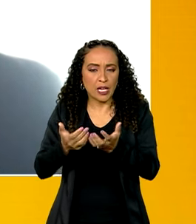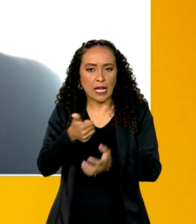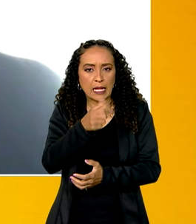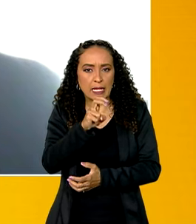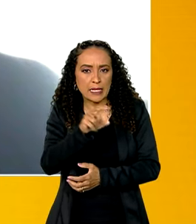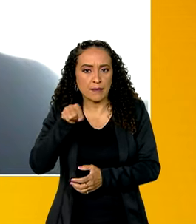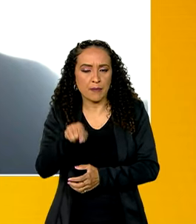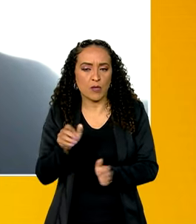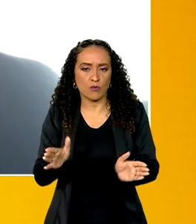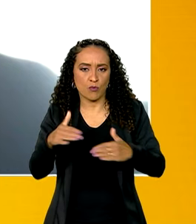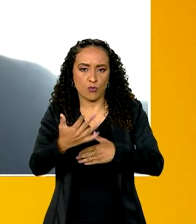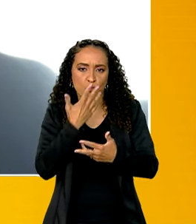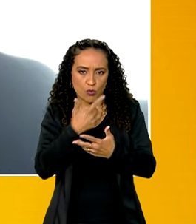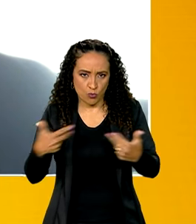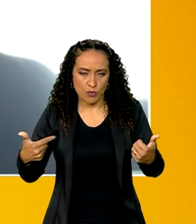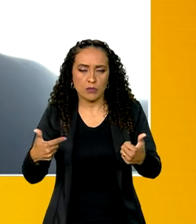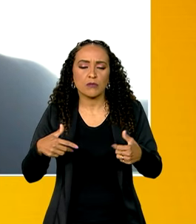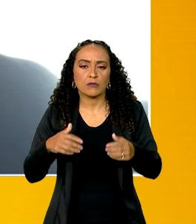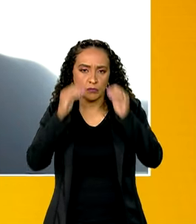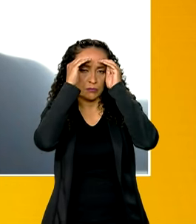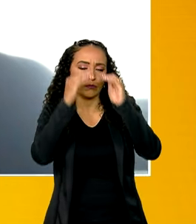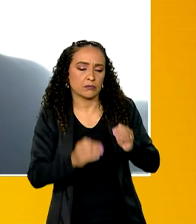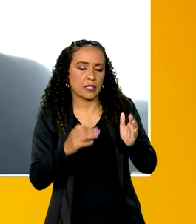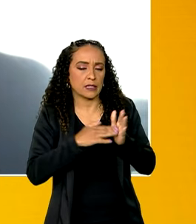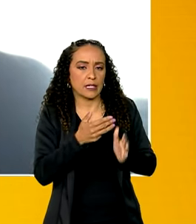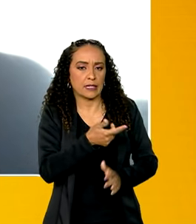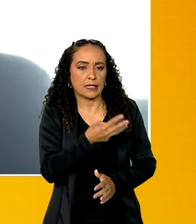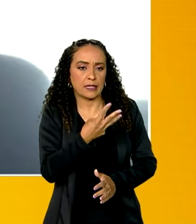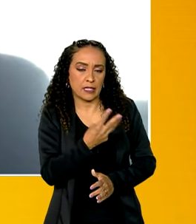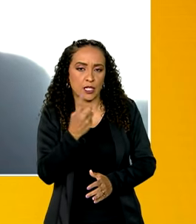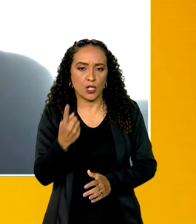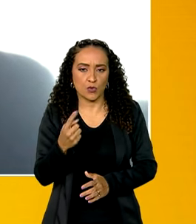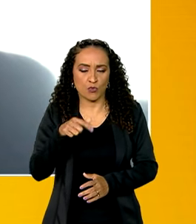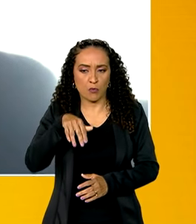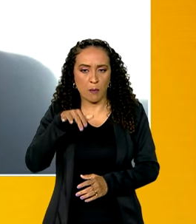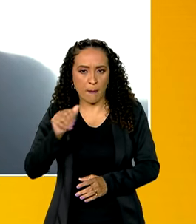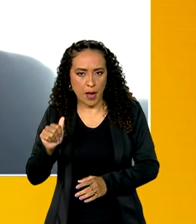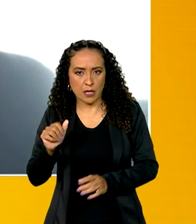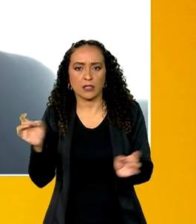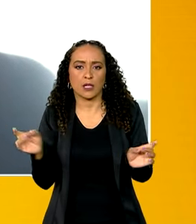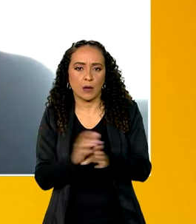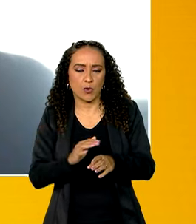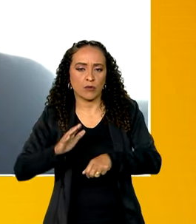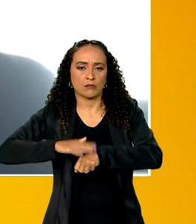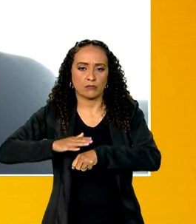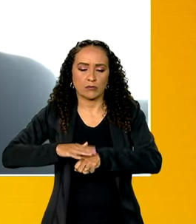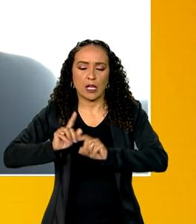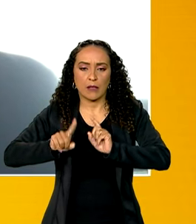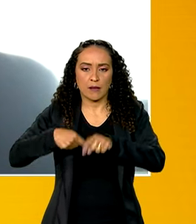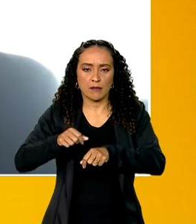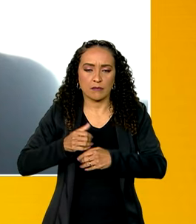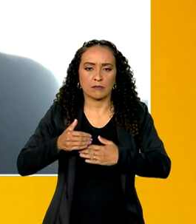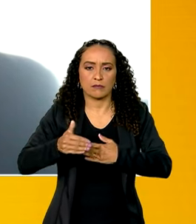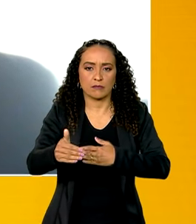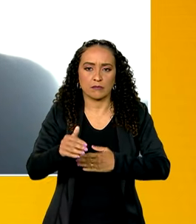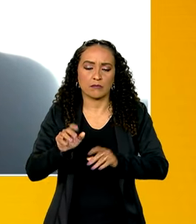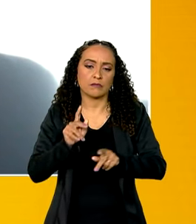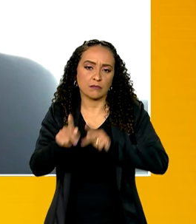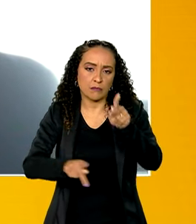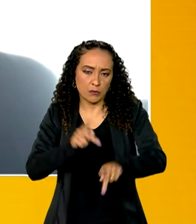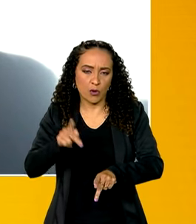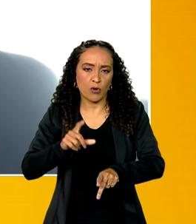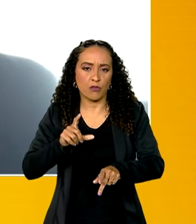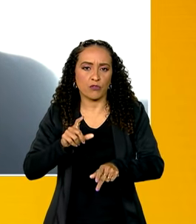cestas, que foi cumprido até 31 de março, quando eles terminaram a operação. E após isso, o Ministério dos Povos Indígenas fez uma nova